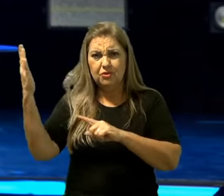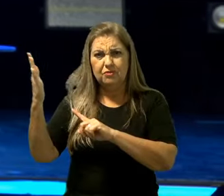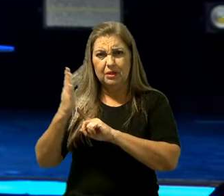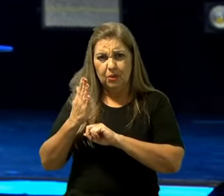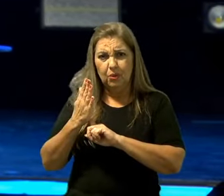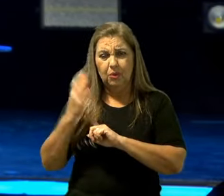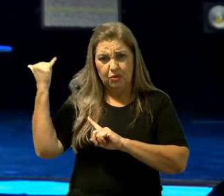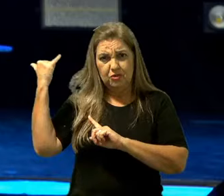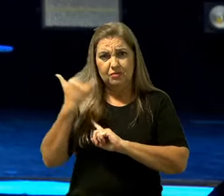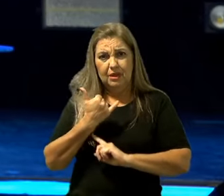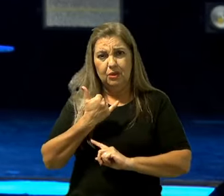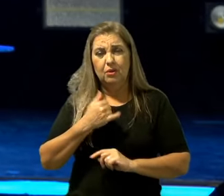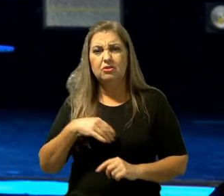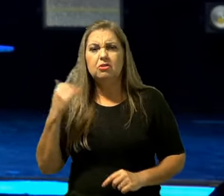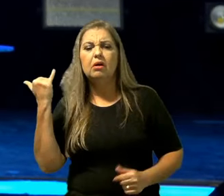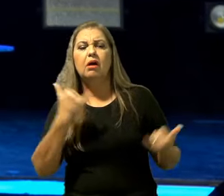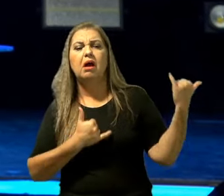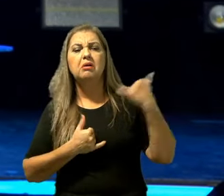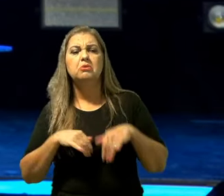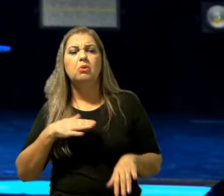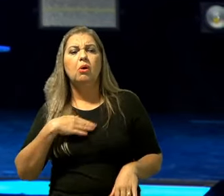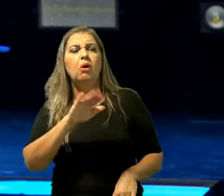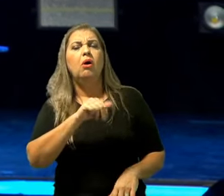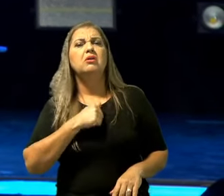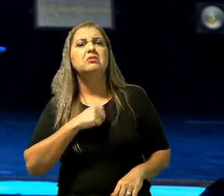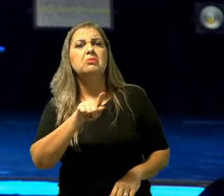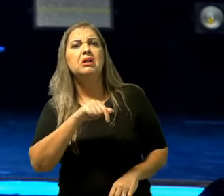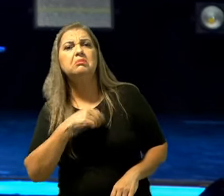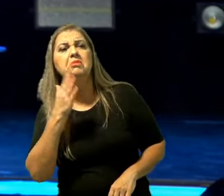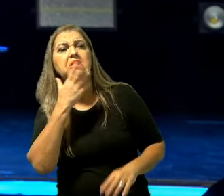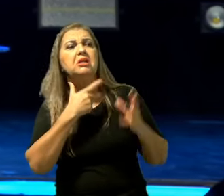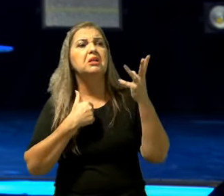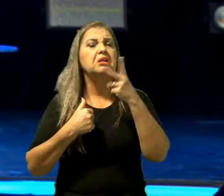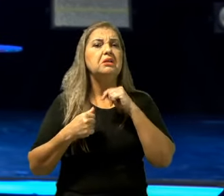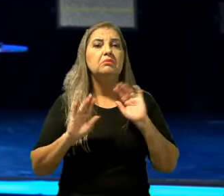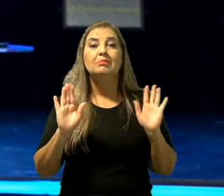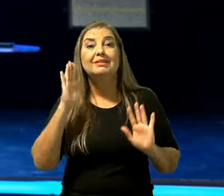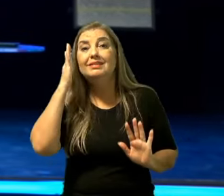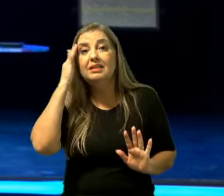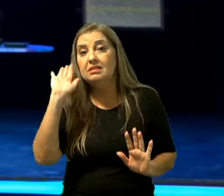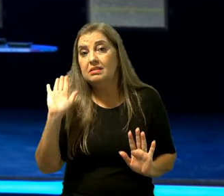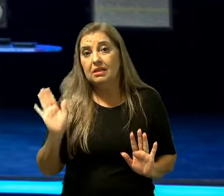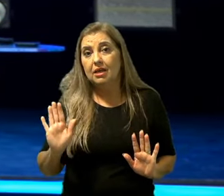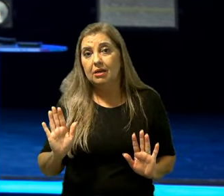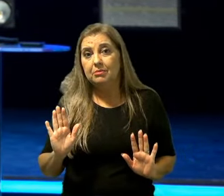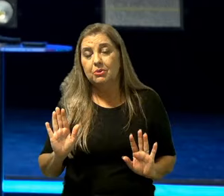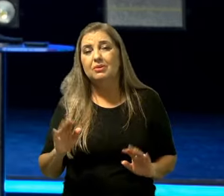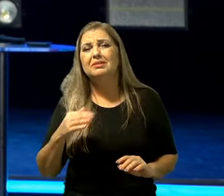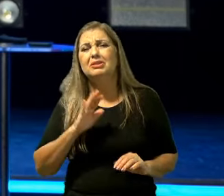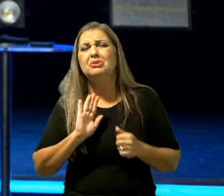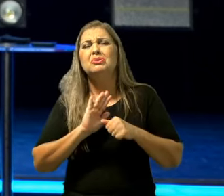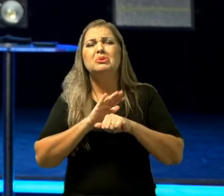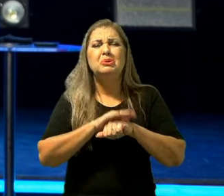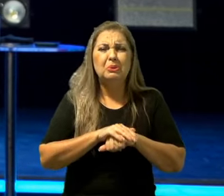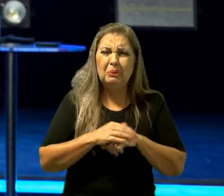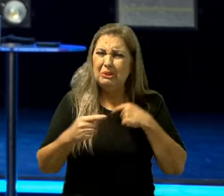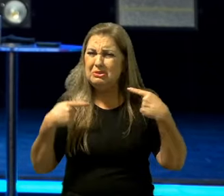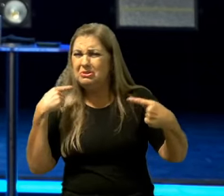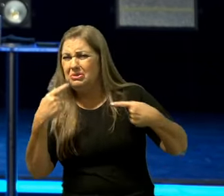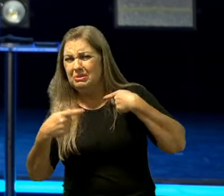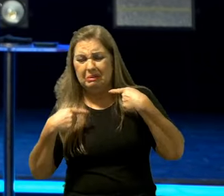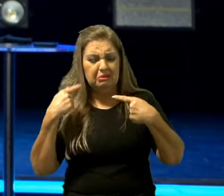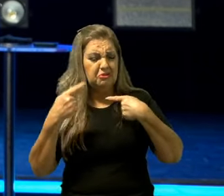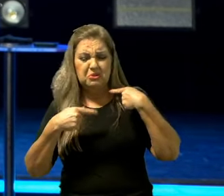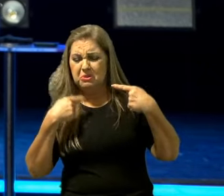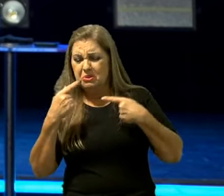viveria. E às vezes a gente olha assim e fala, rapaz, olha que lindo. Mas ninguém sabe quantas noites de luta, quantas